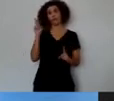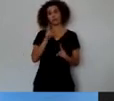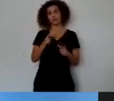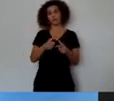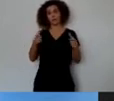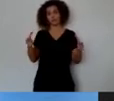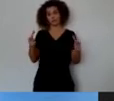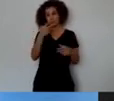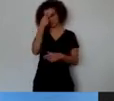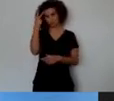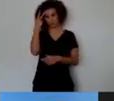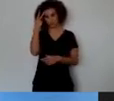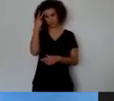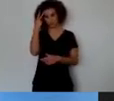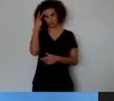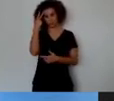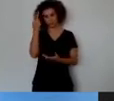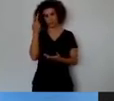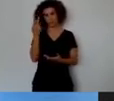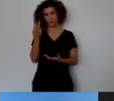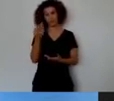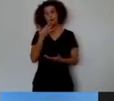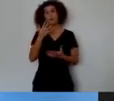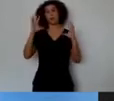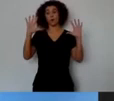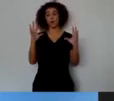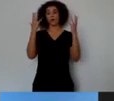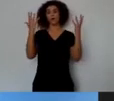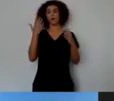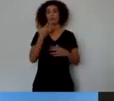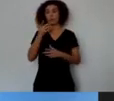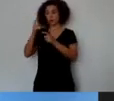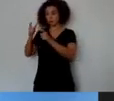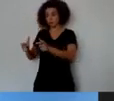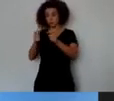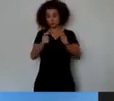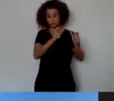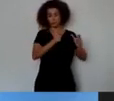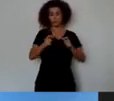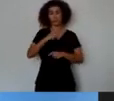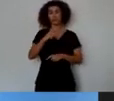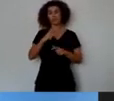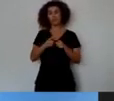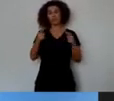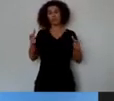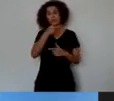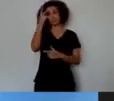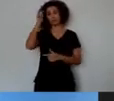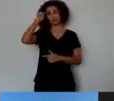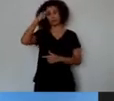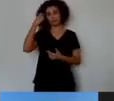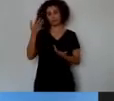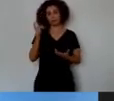né? Assim, em quais outros eventos e quais outros lugares a gente vê uma composição como essa, assim, muito interessante